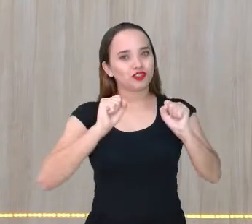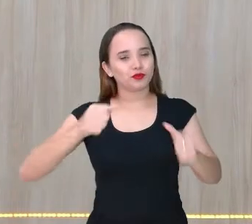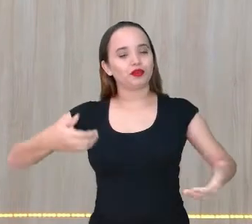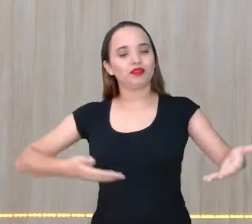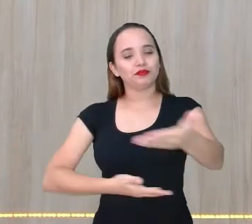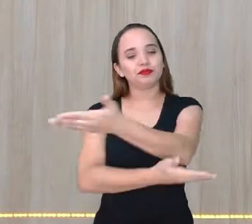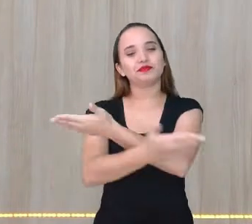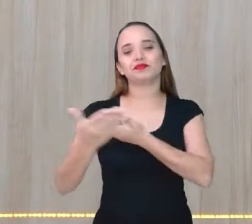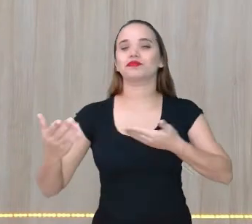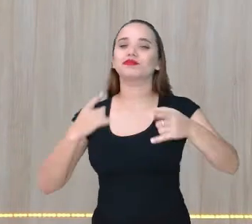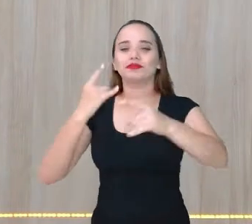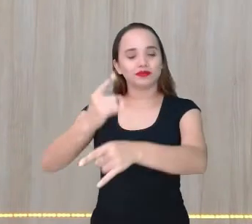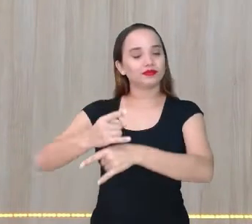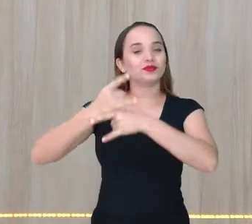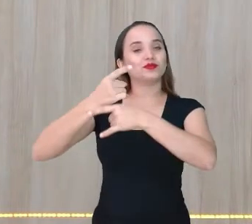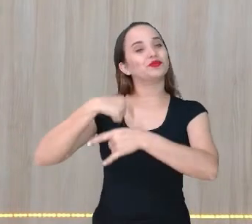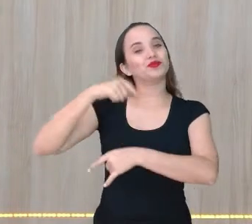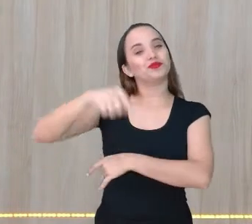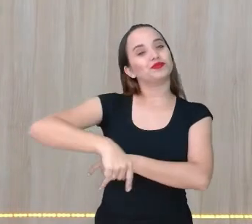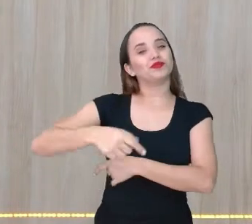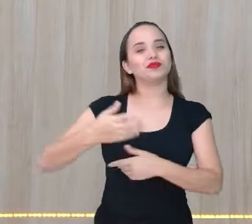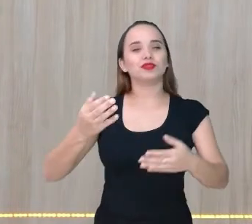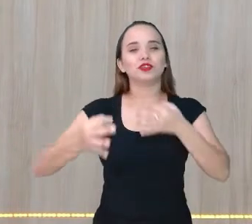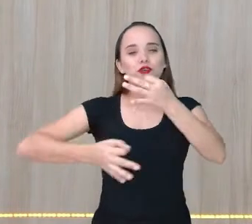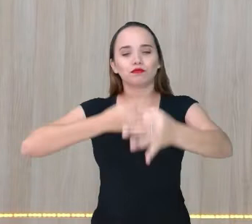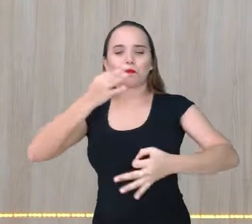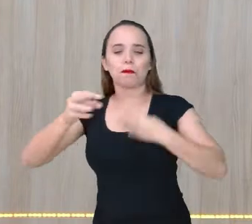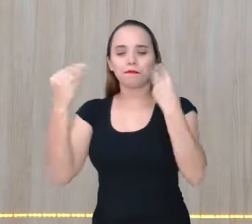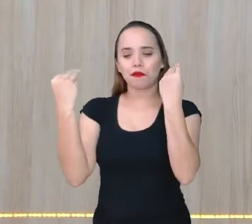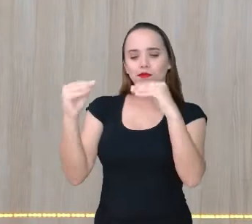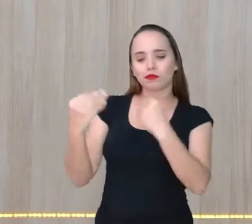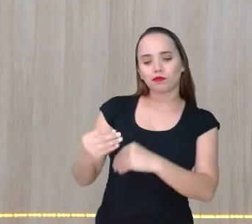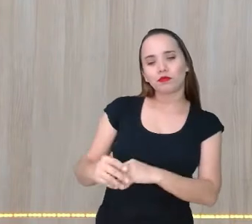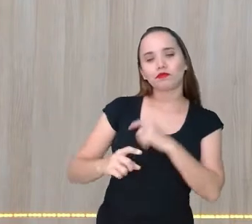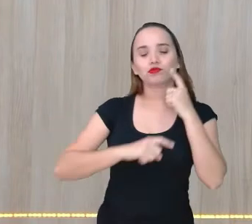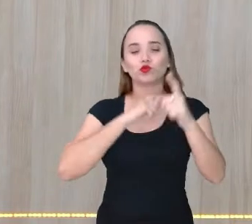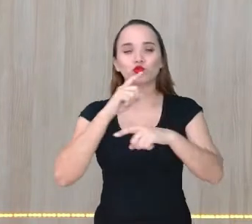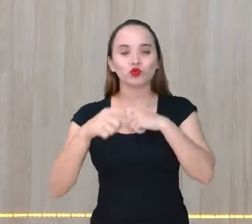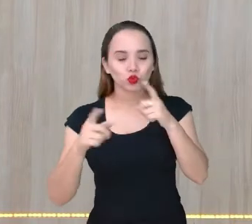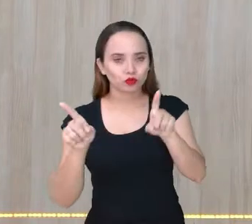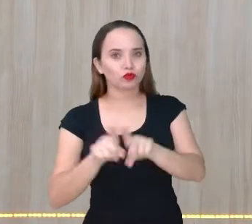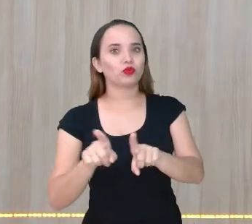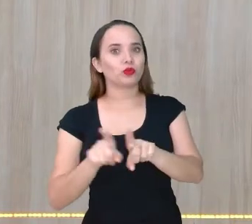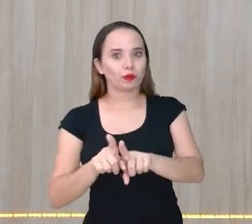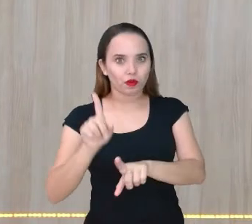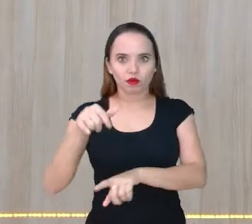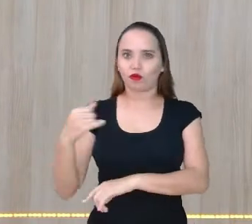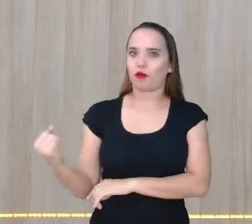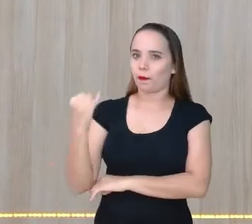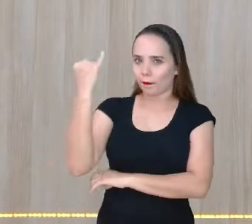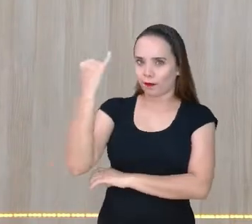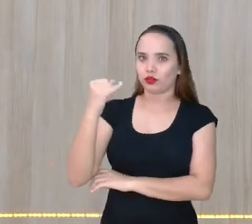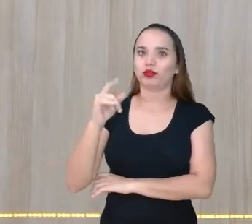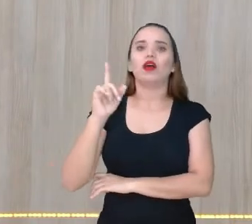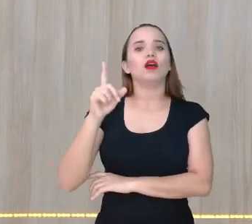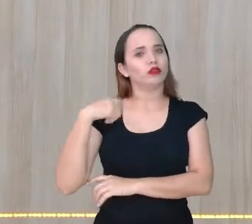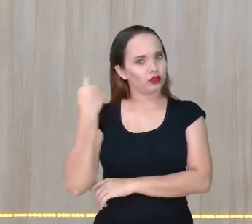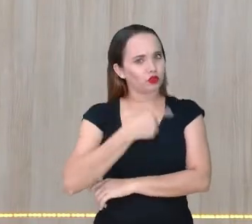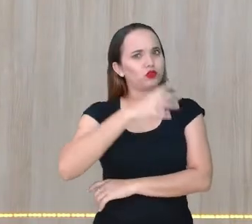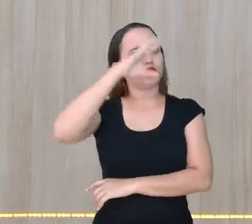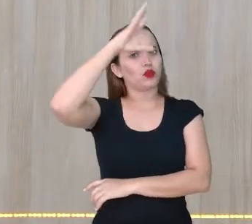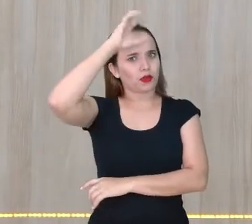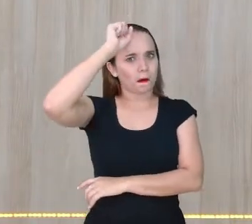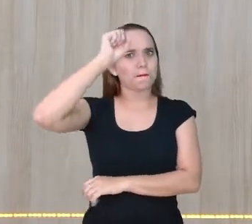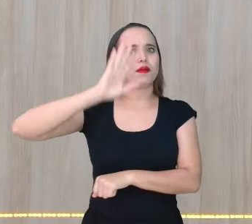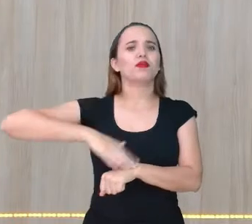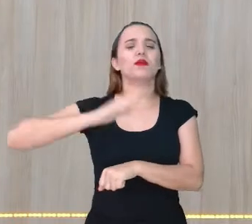a gente aqui ao vivo, né? Deixar comentário, tirar dúvidas, que é muito importante e a gente aprende ainda mais quando